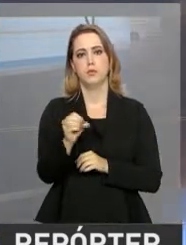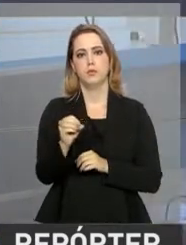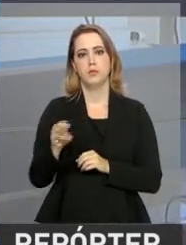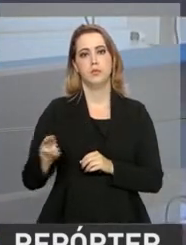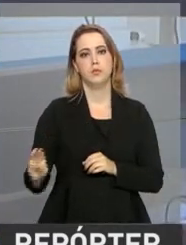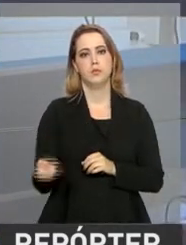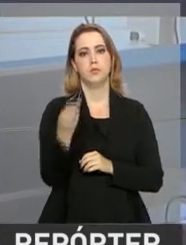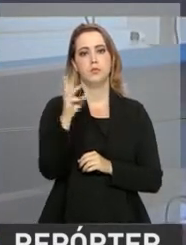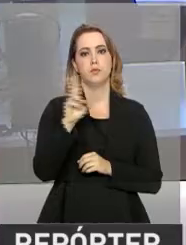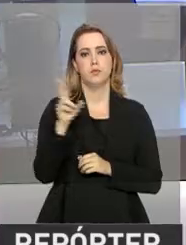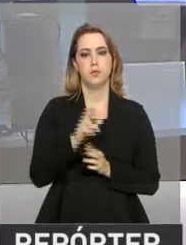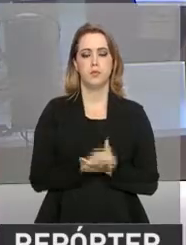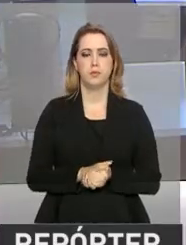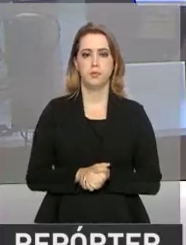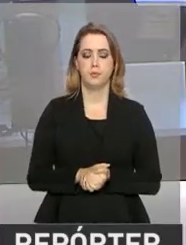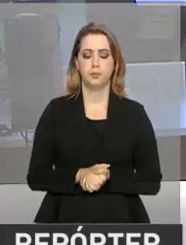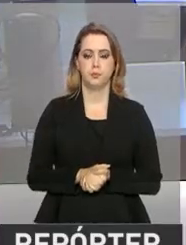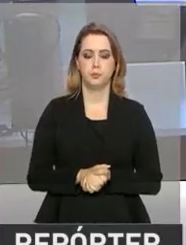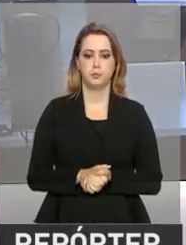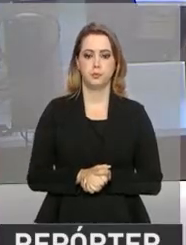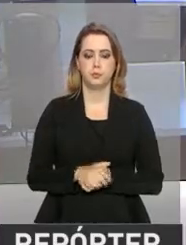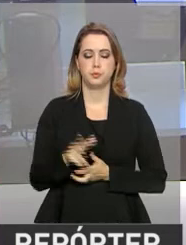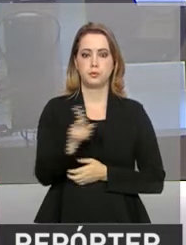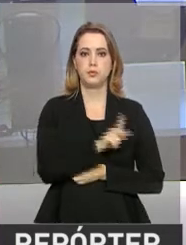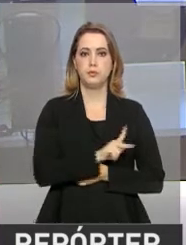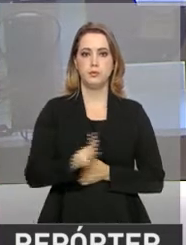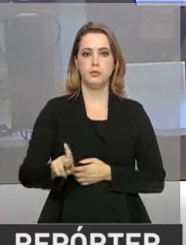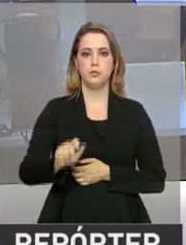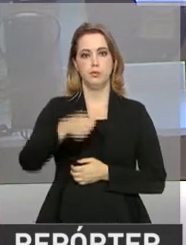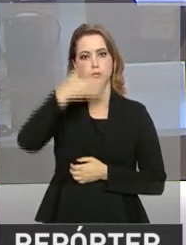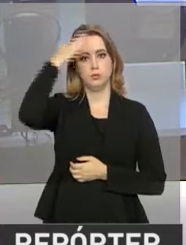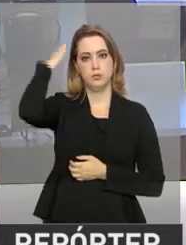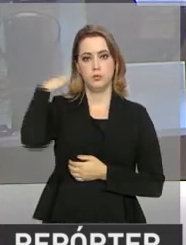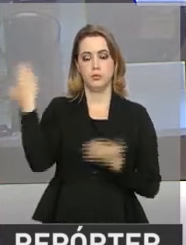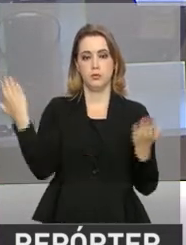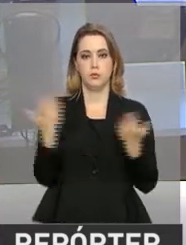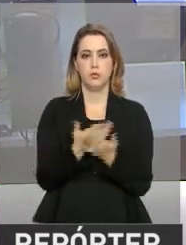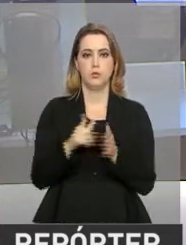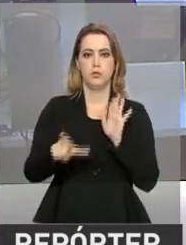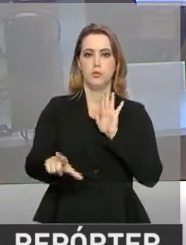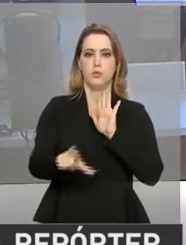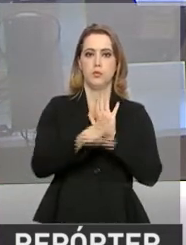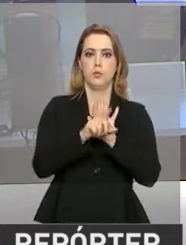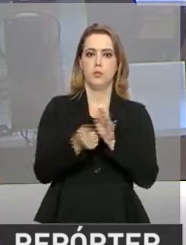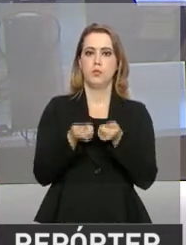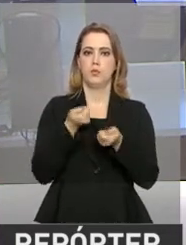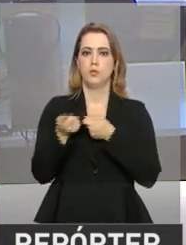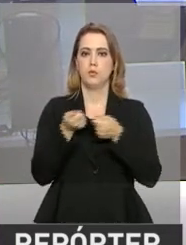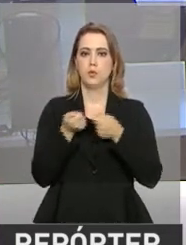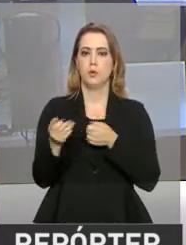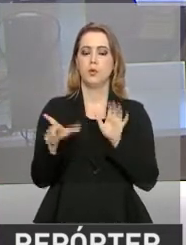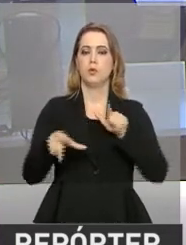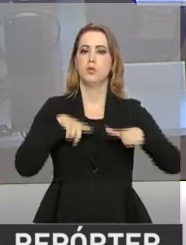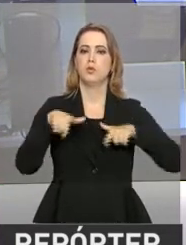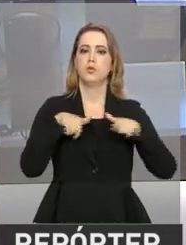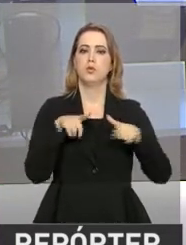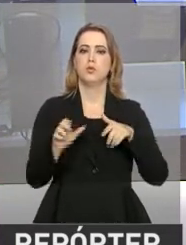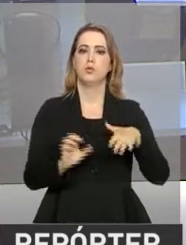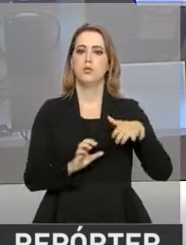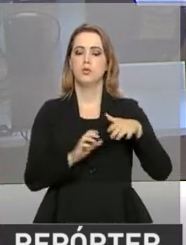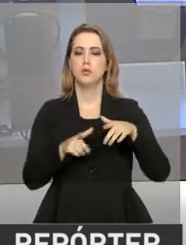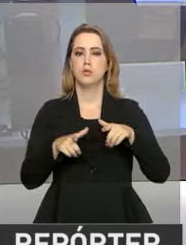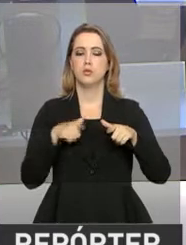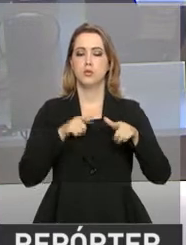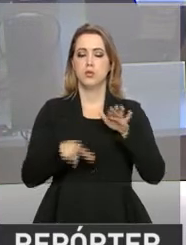milhões de reais o presidente michel temer sancionou hoje a lei que regulamenta a relação de trabalho entre os profissionais